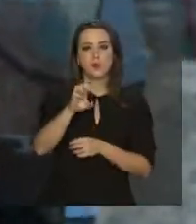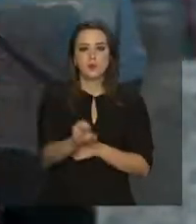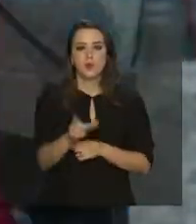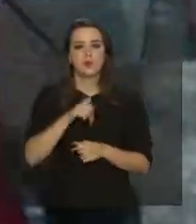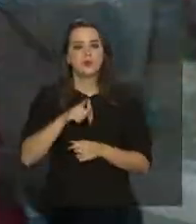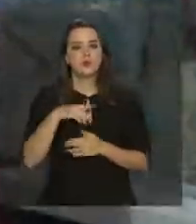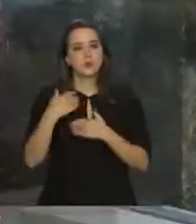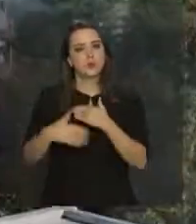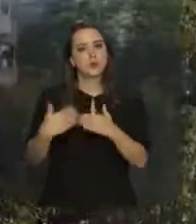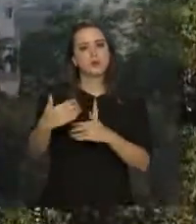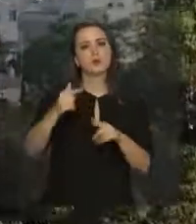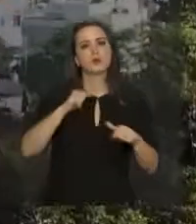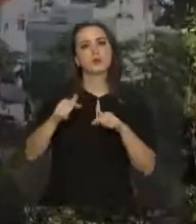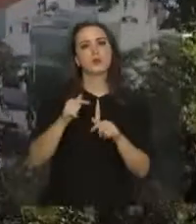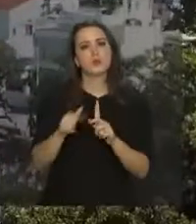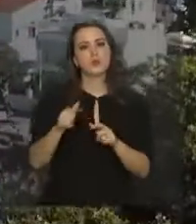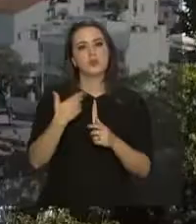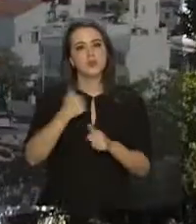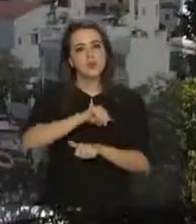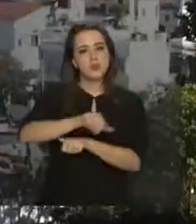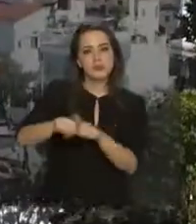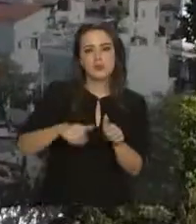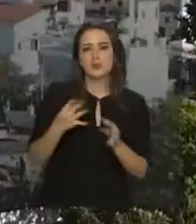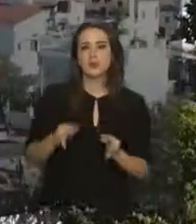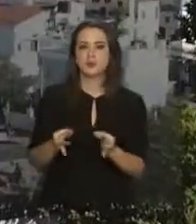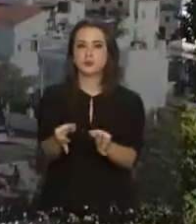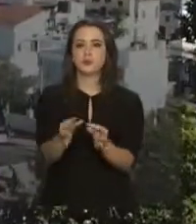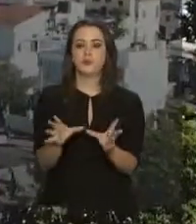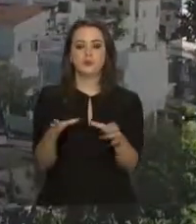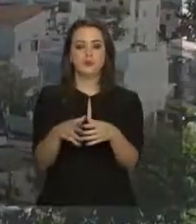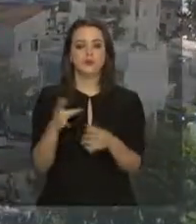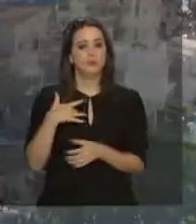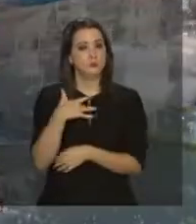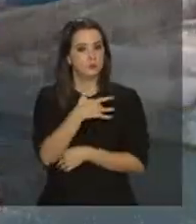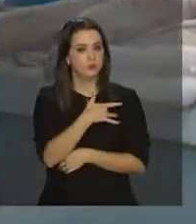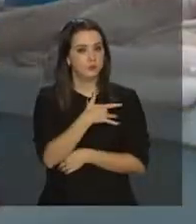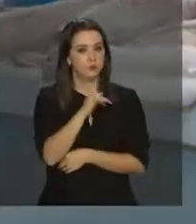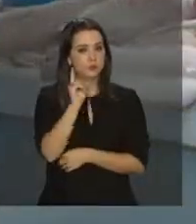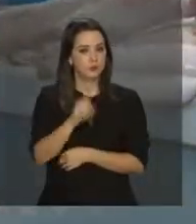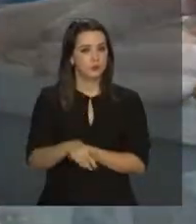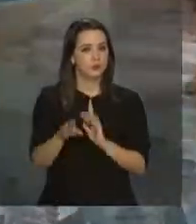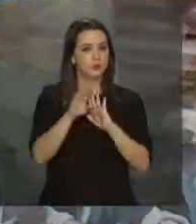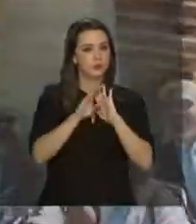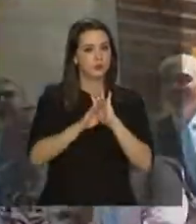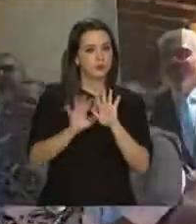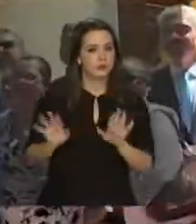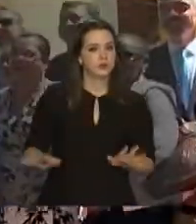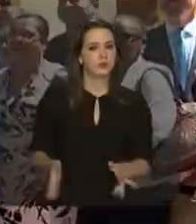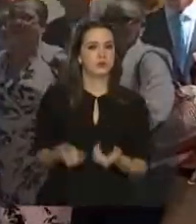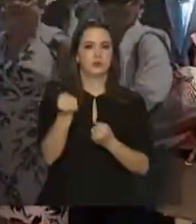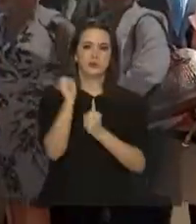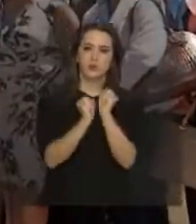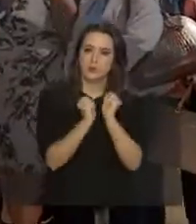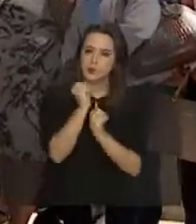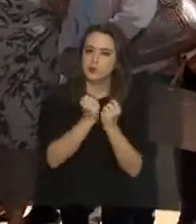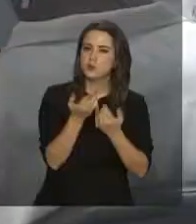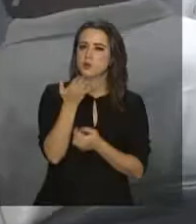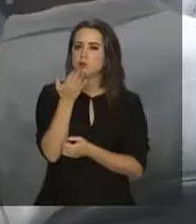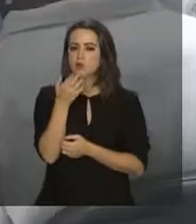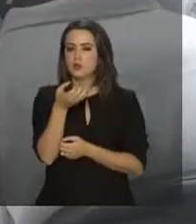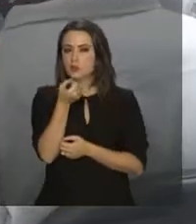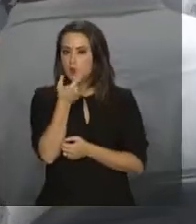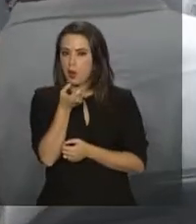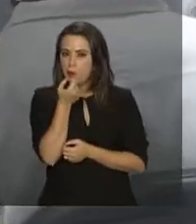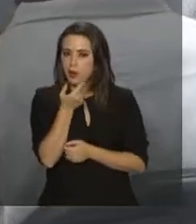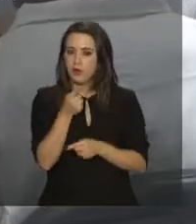têm um longo trabalho para transferência de tecnologia na área da saúde os projetos têm impulsionado a produção de